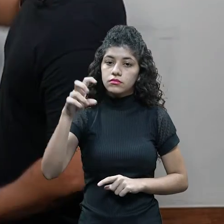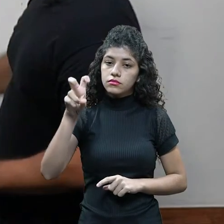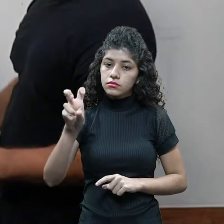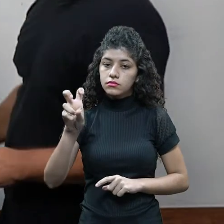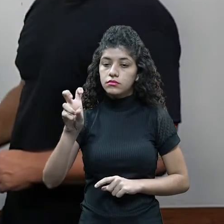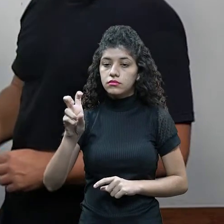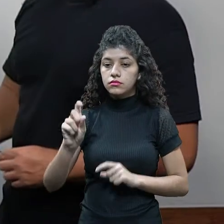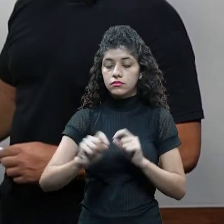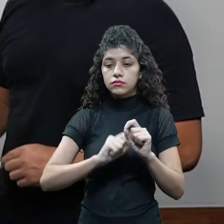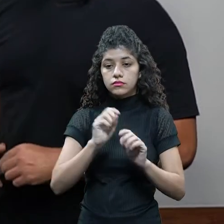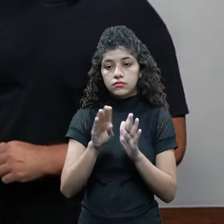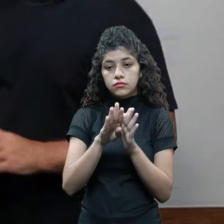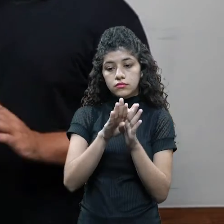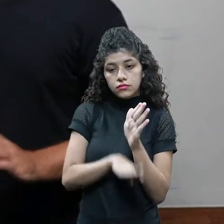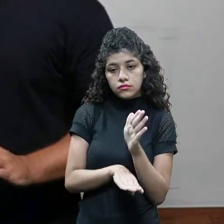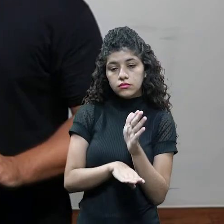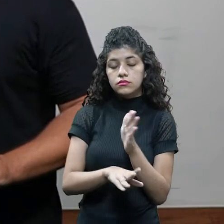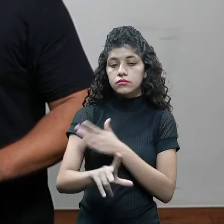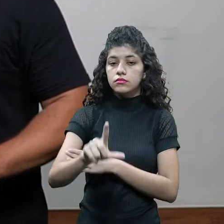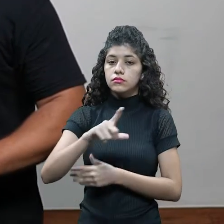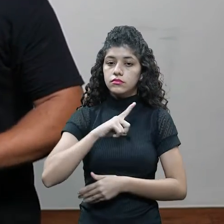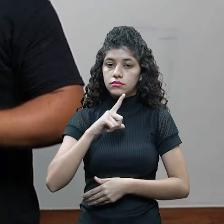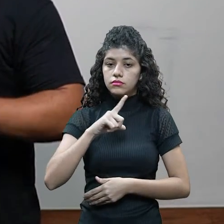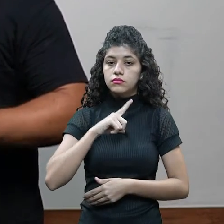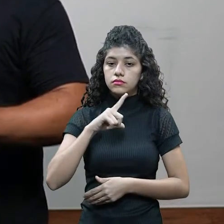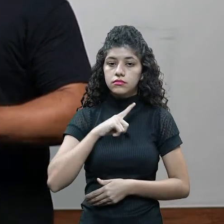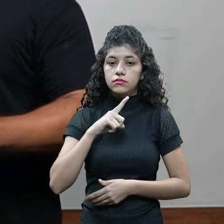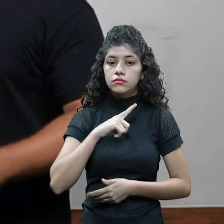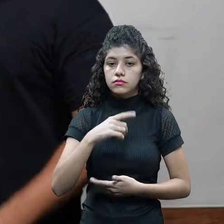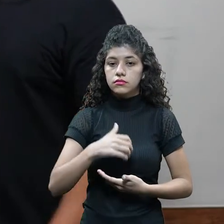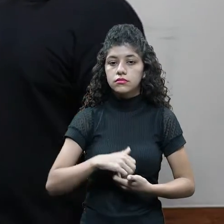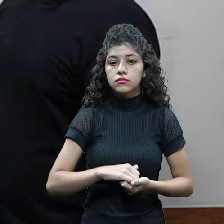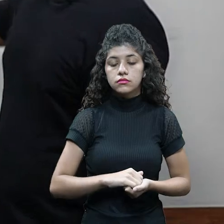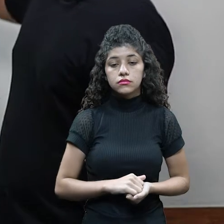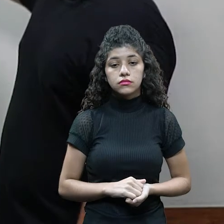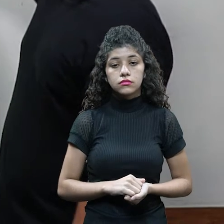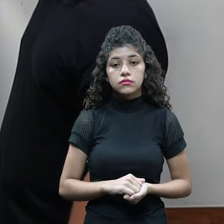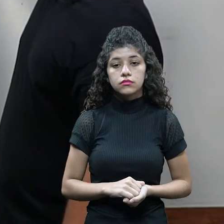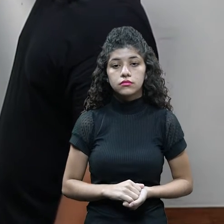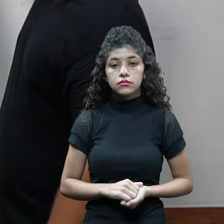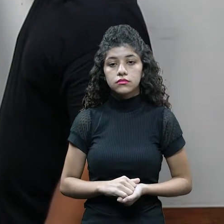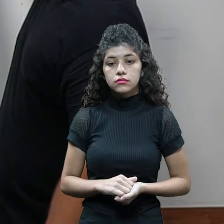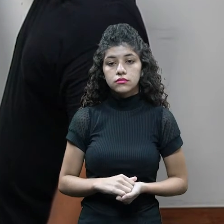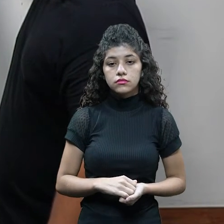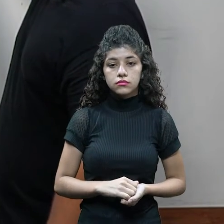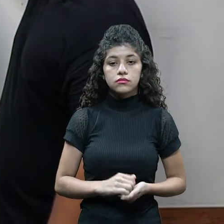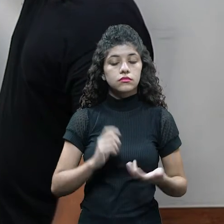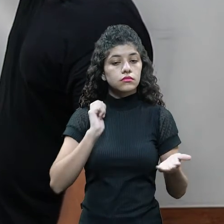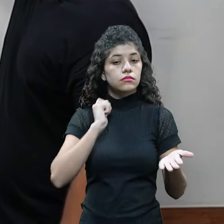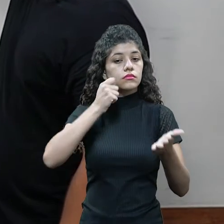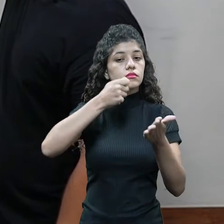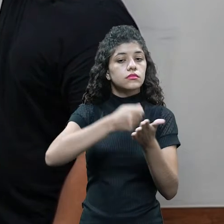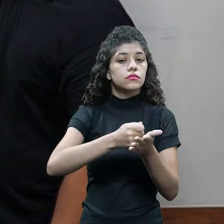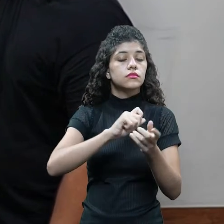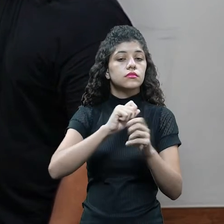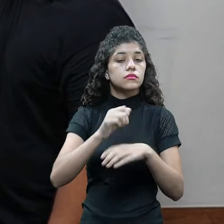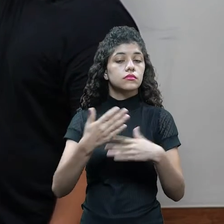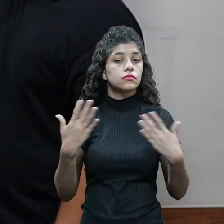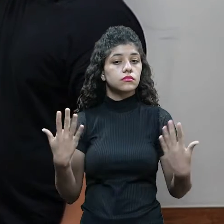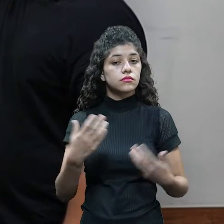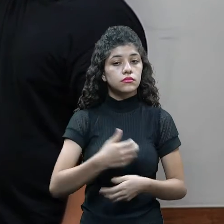R$45 é o desconto que ela vai ter. É o desconto que ela vai ter. E aí, quanto é que ela vai pagar nesse